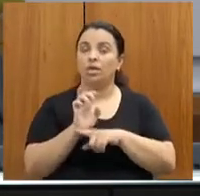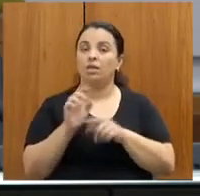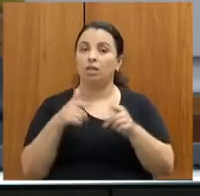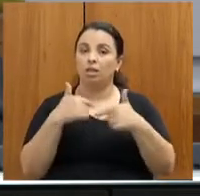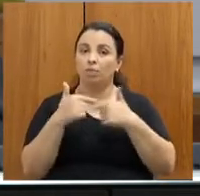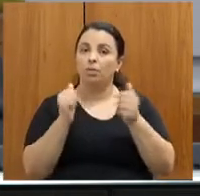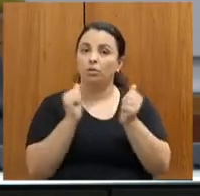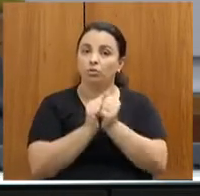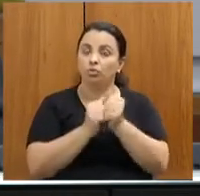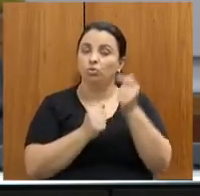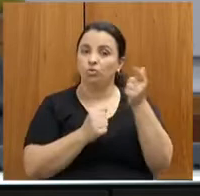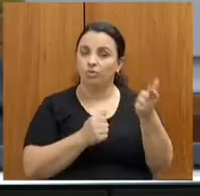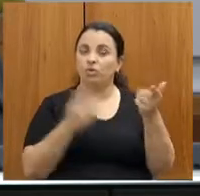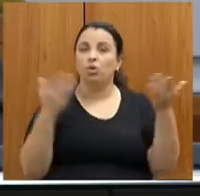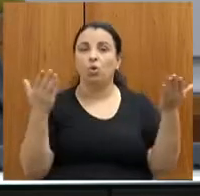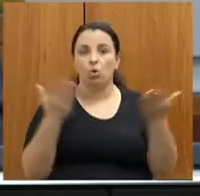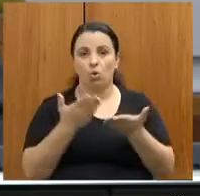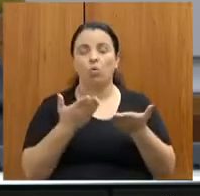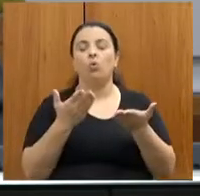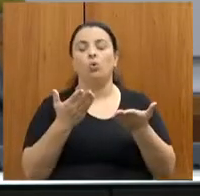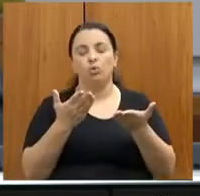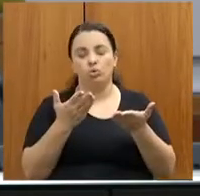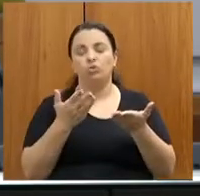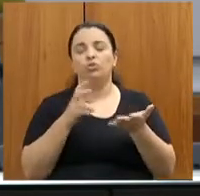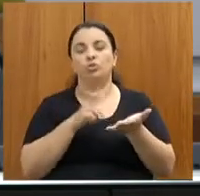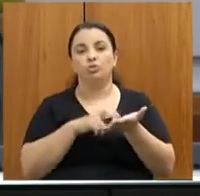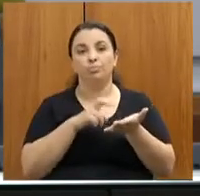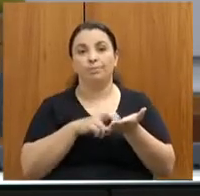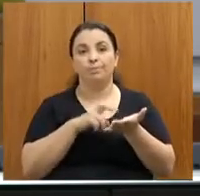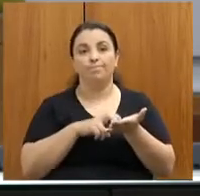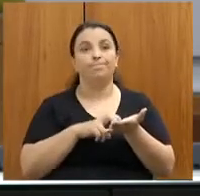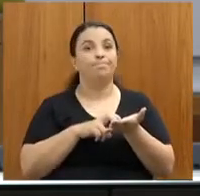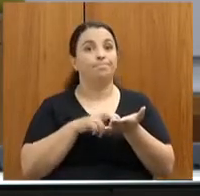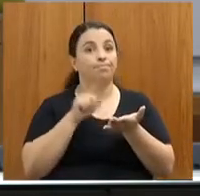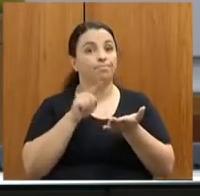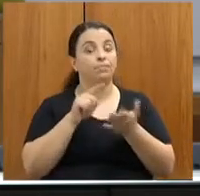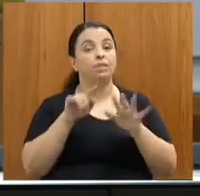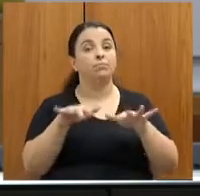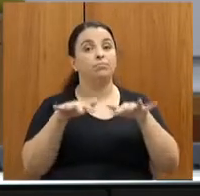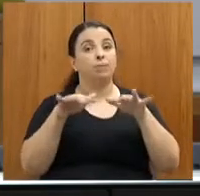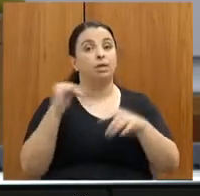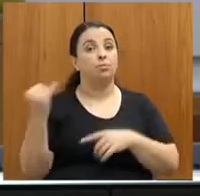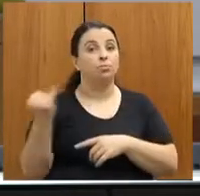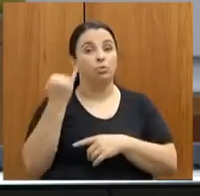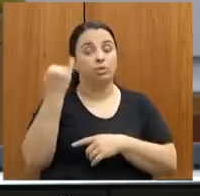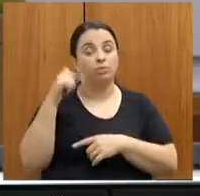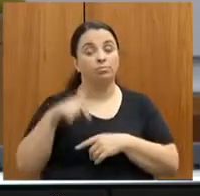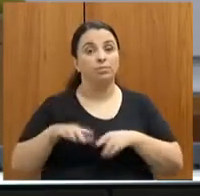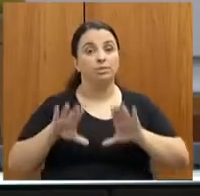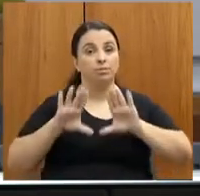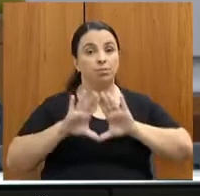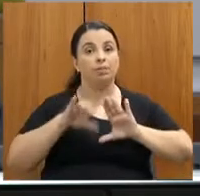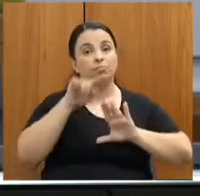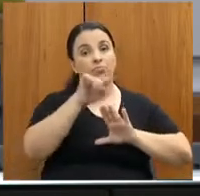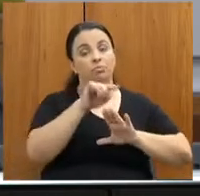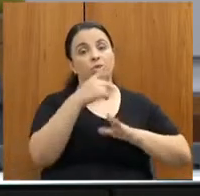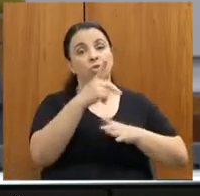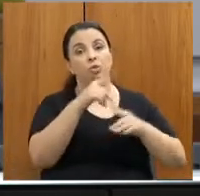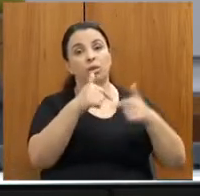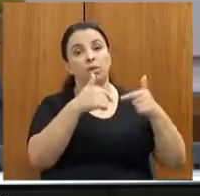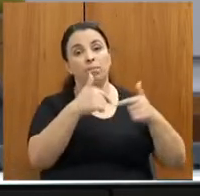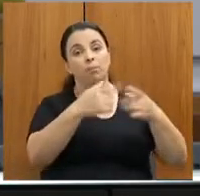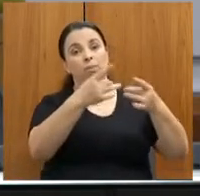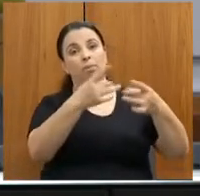excelência nesta manhã tão importante para Assembleia Legislativa pois tênis esclarecimentos com